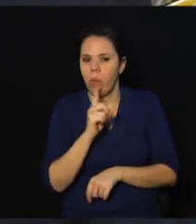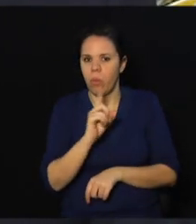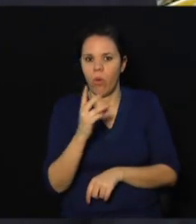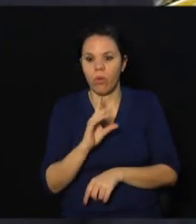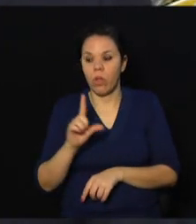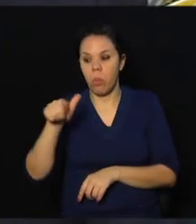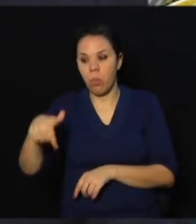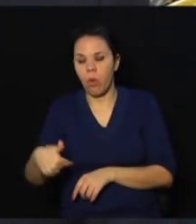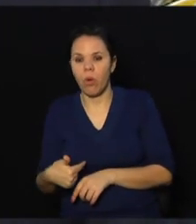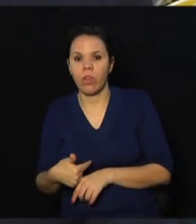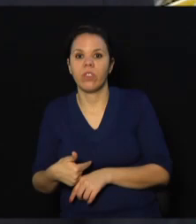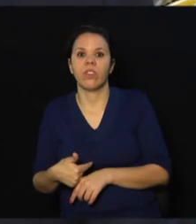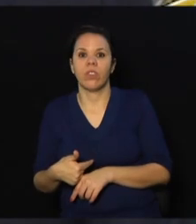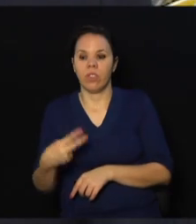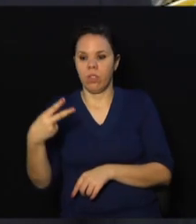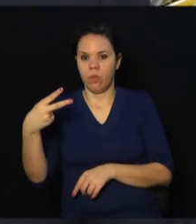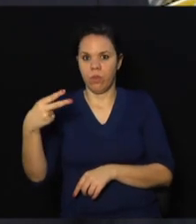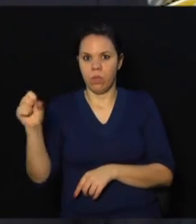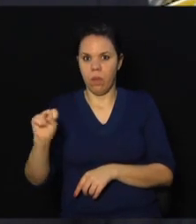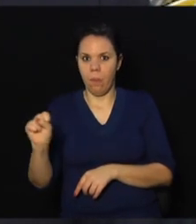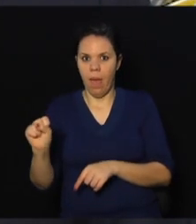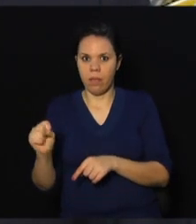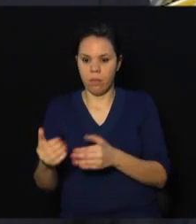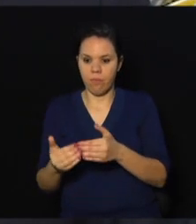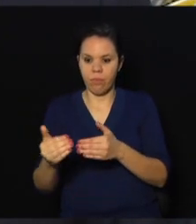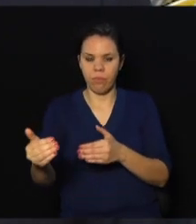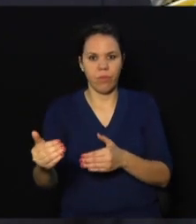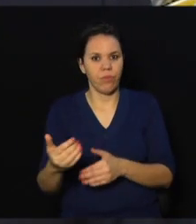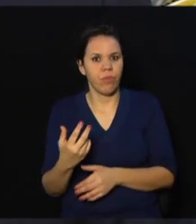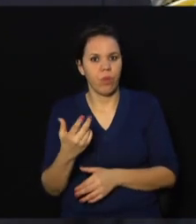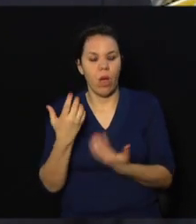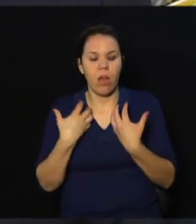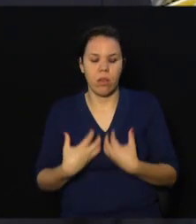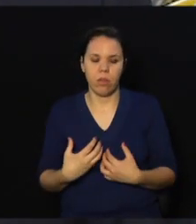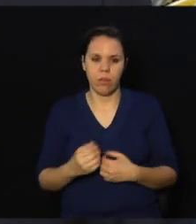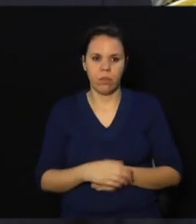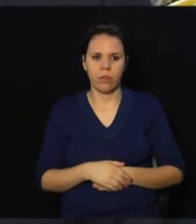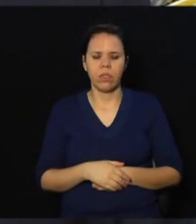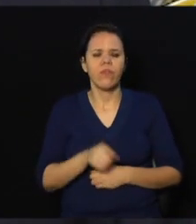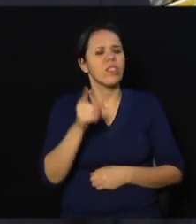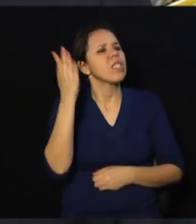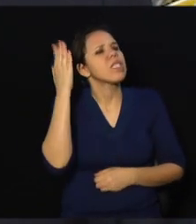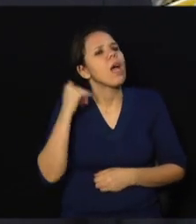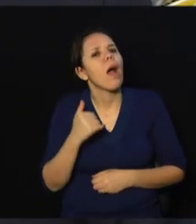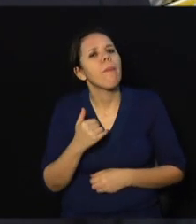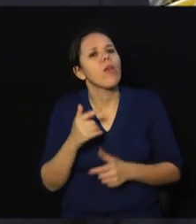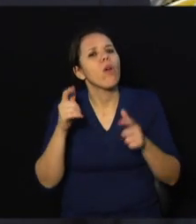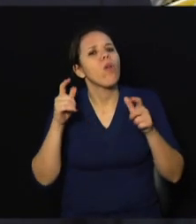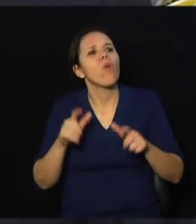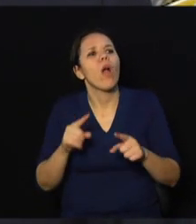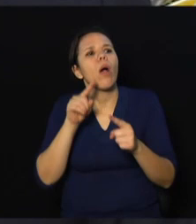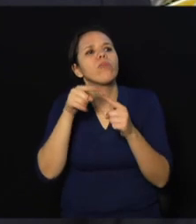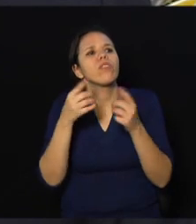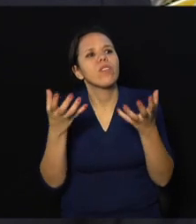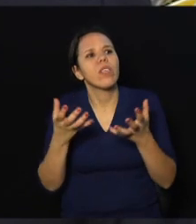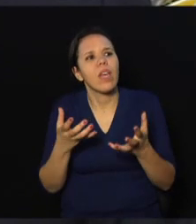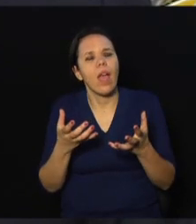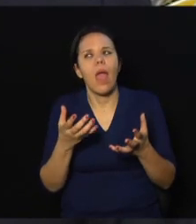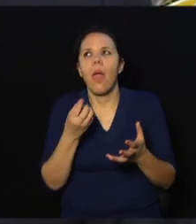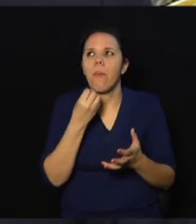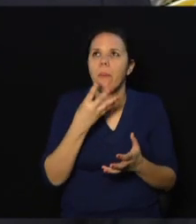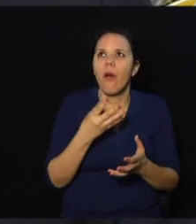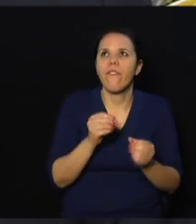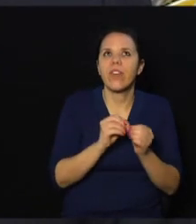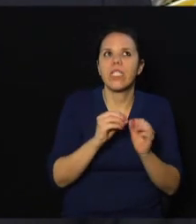você cansa. Agora, você falou de saber onde você quer chegar. Então é bom, assim, já no comecinho do ano, planejar, fazer uma planilha. Olha, eu